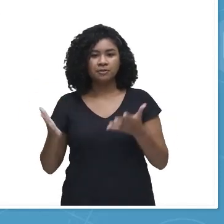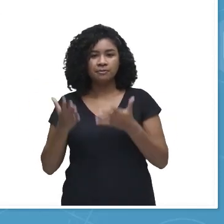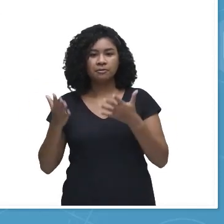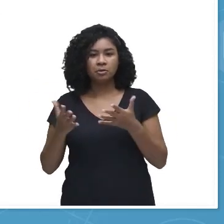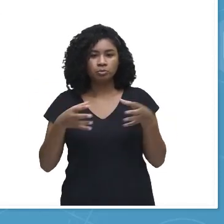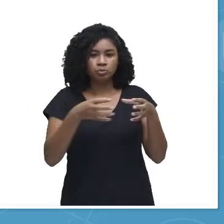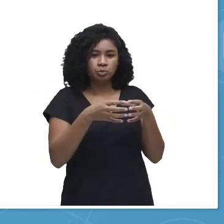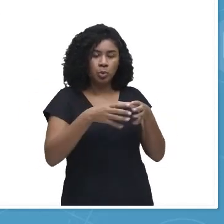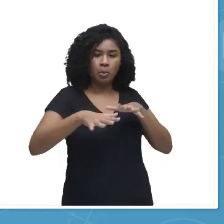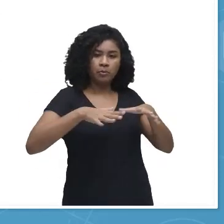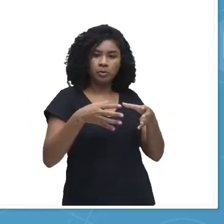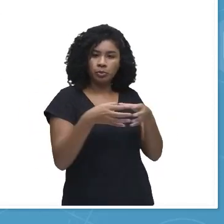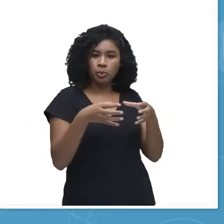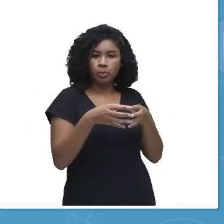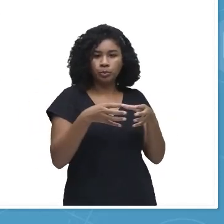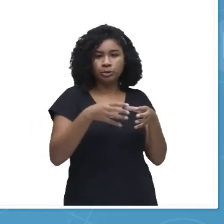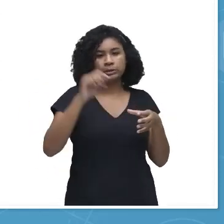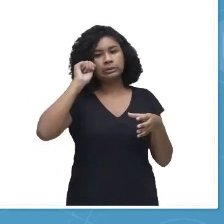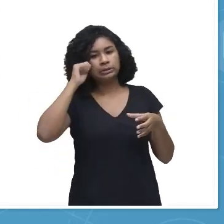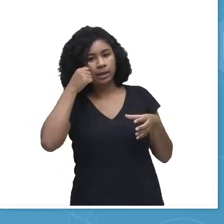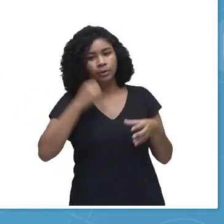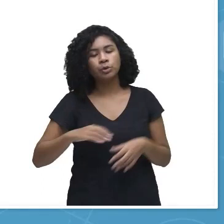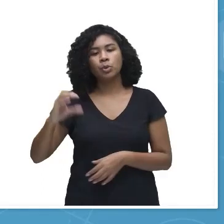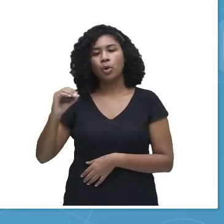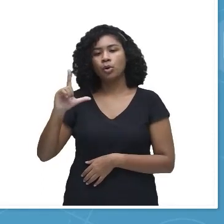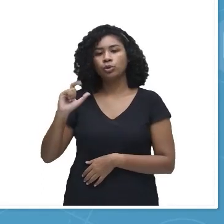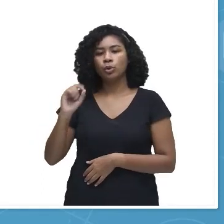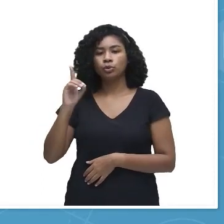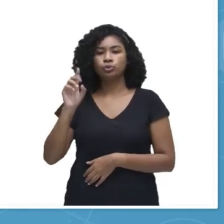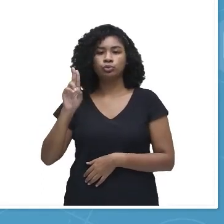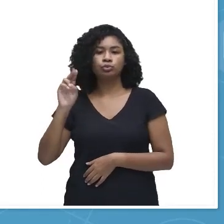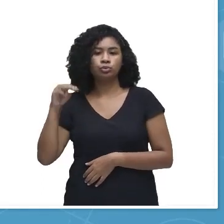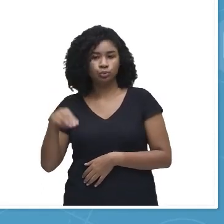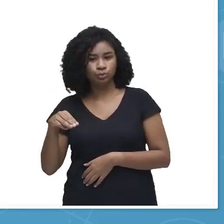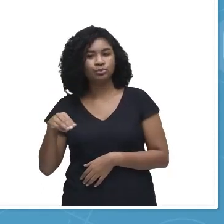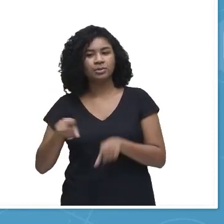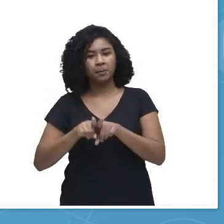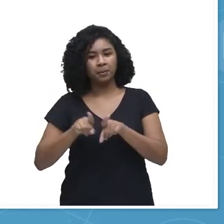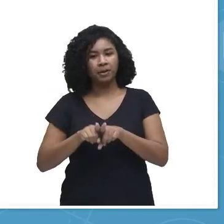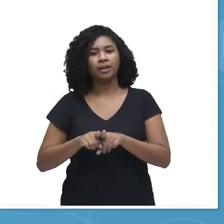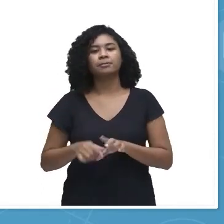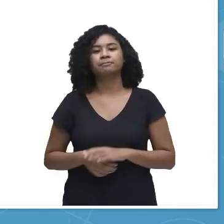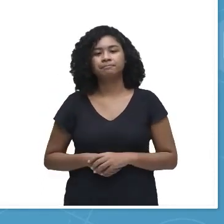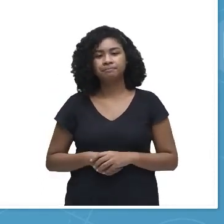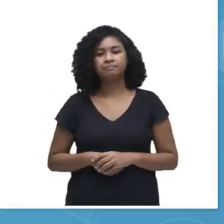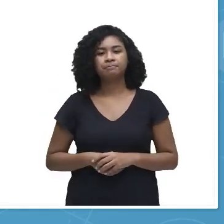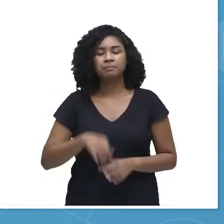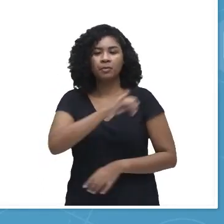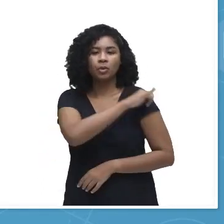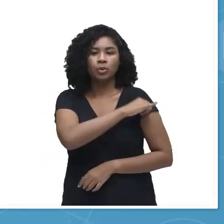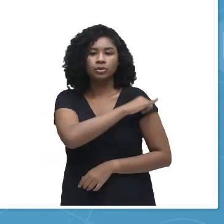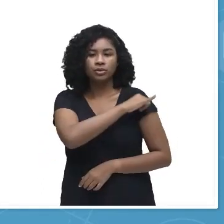foi uma representante afrodescendente célebre, filósofa e principalmente uma das grandes